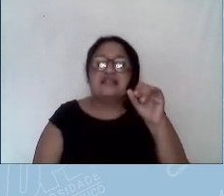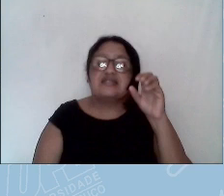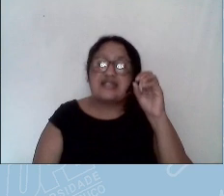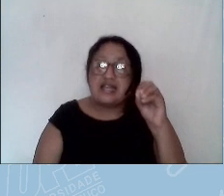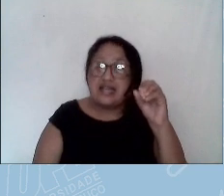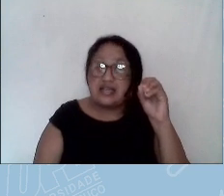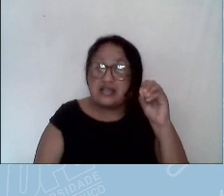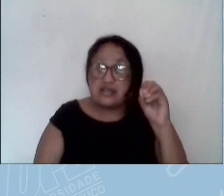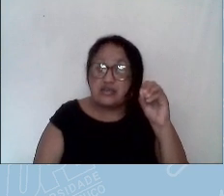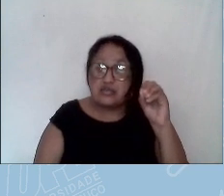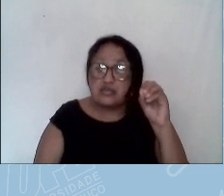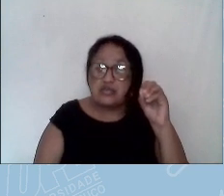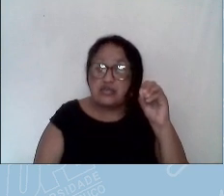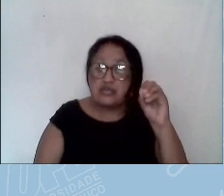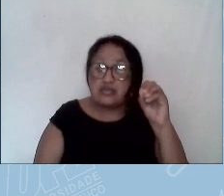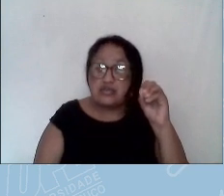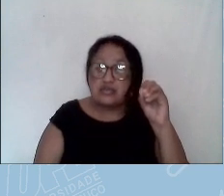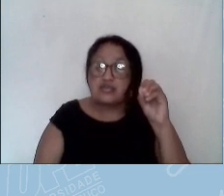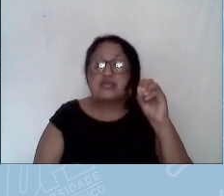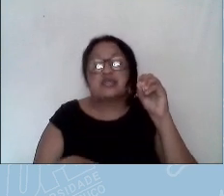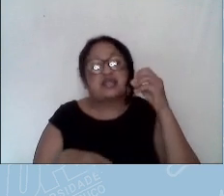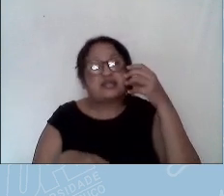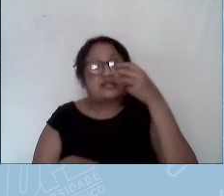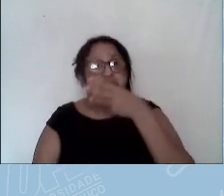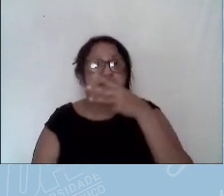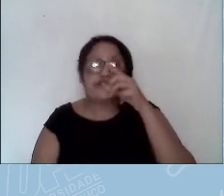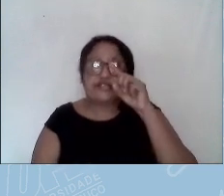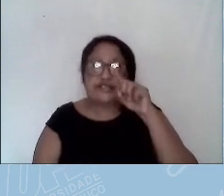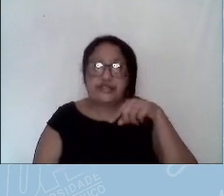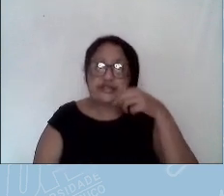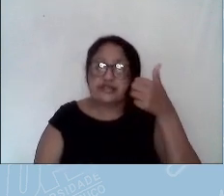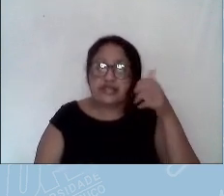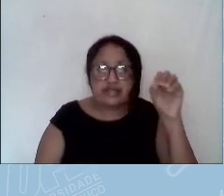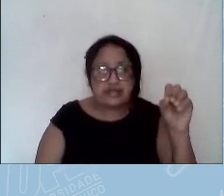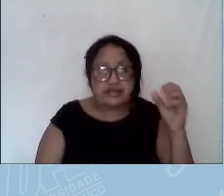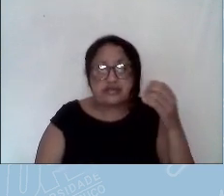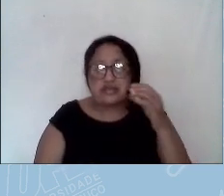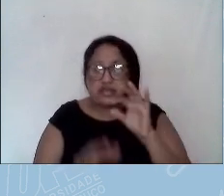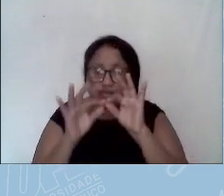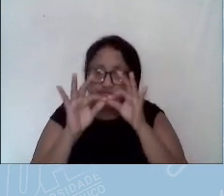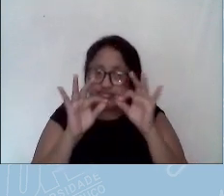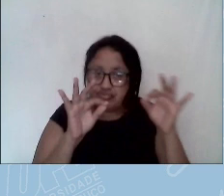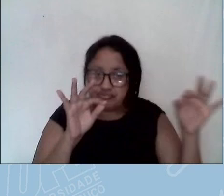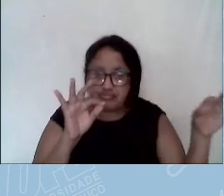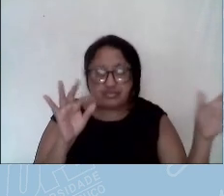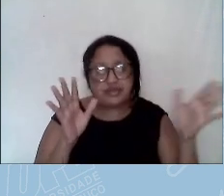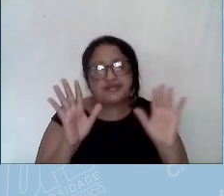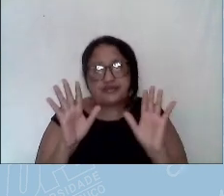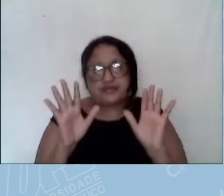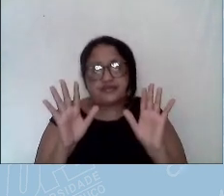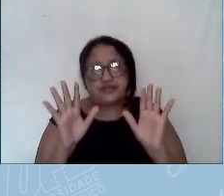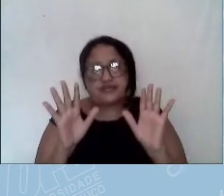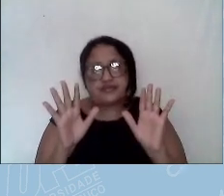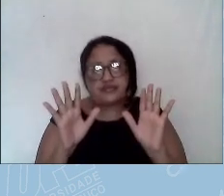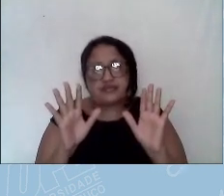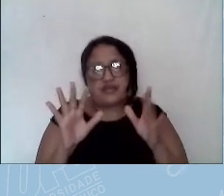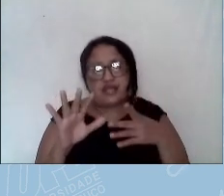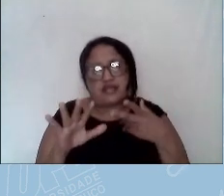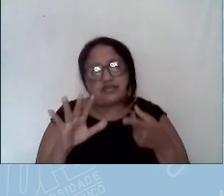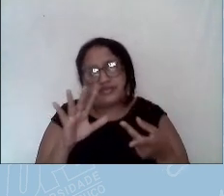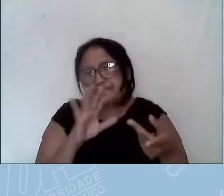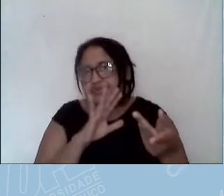inteiros e 3 décimos né infinitamente é um número